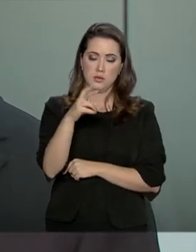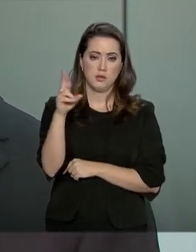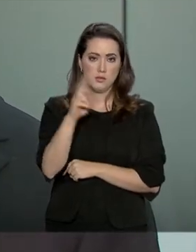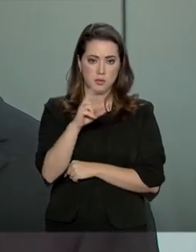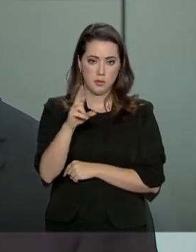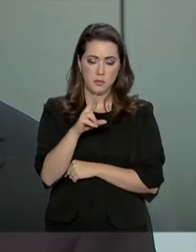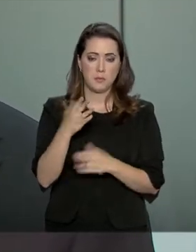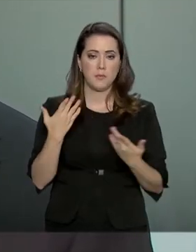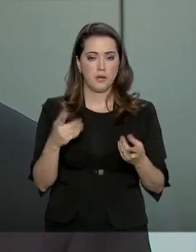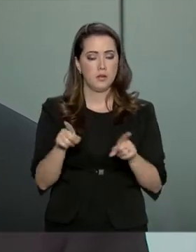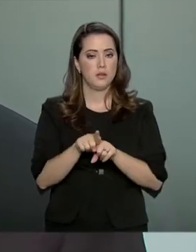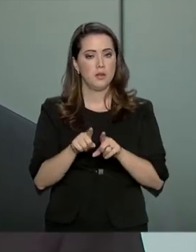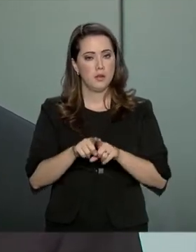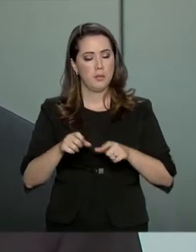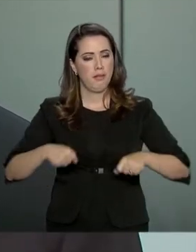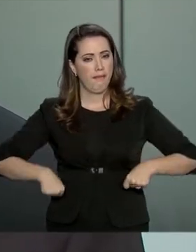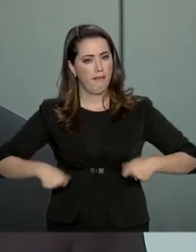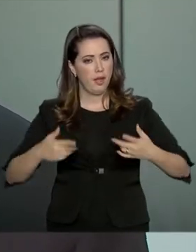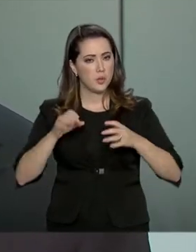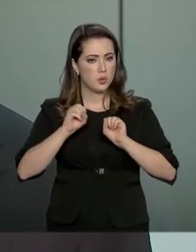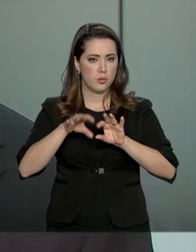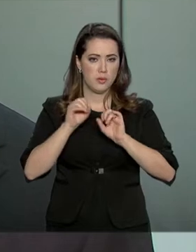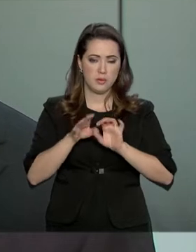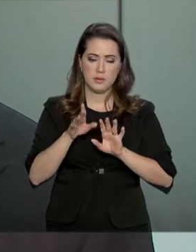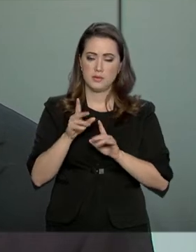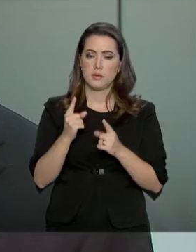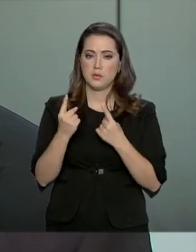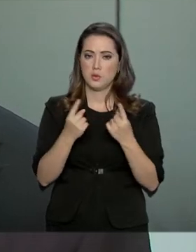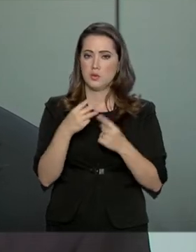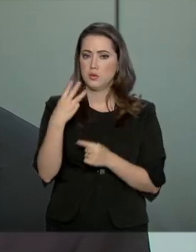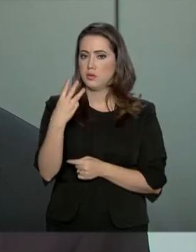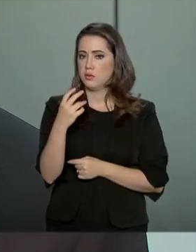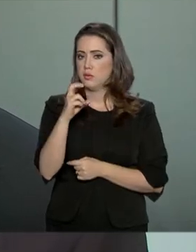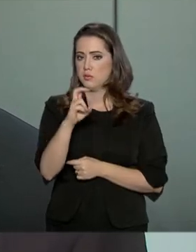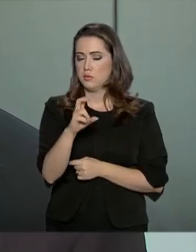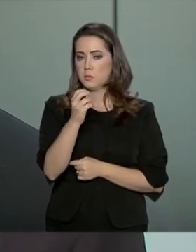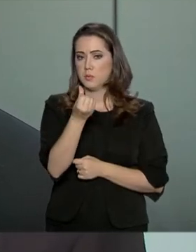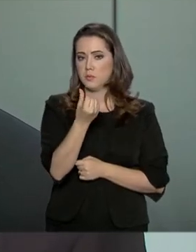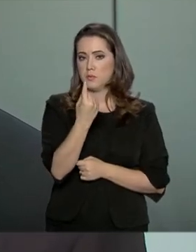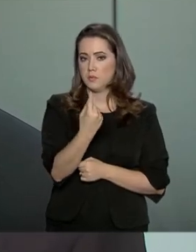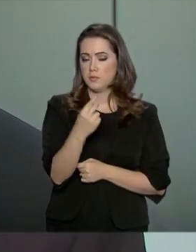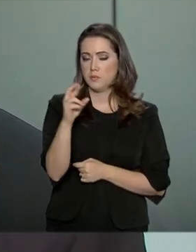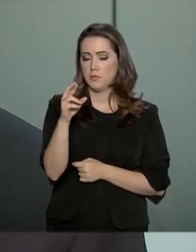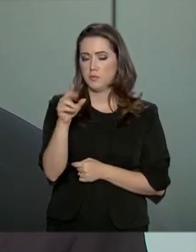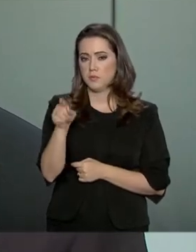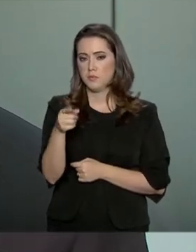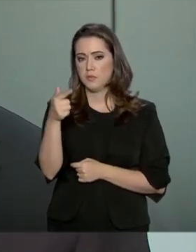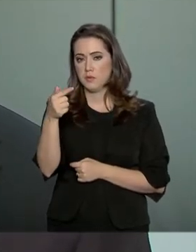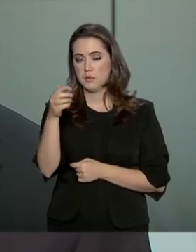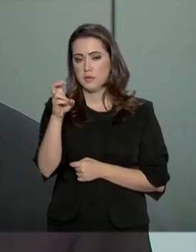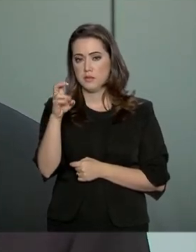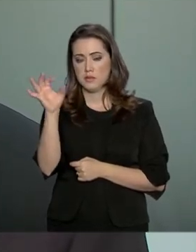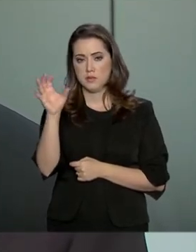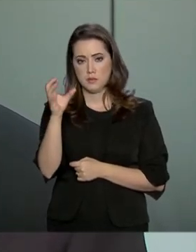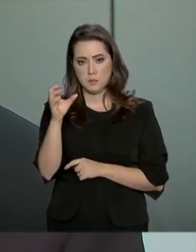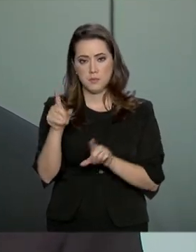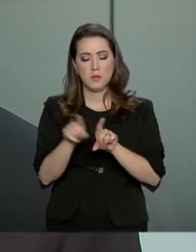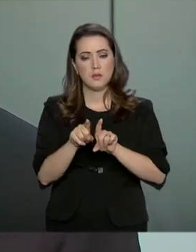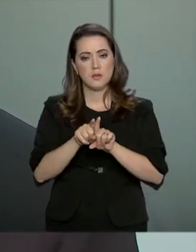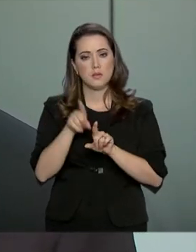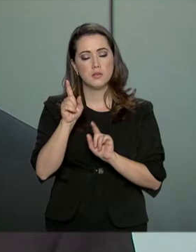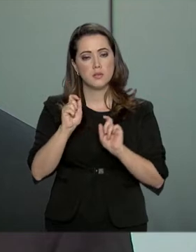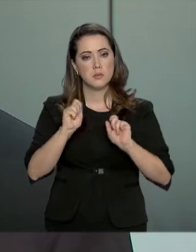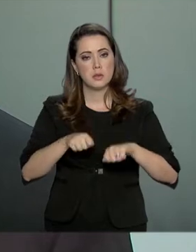também despesas com educação por dependente três mil quinhentos e sessenta e um reais e setenta e cinco centavos e ainda